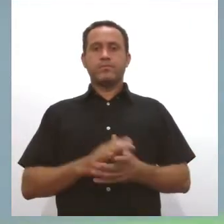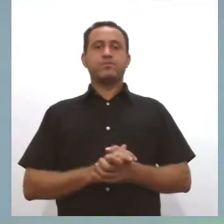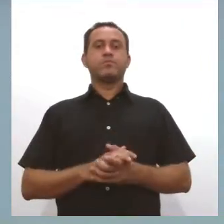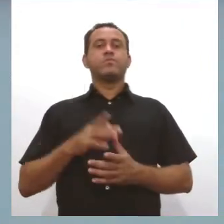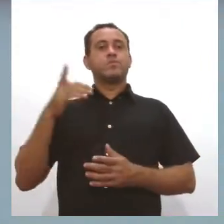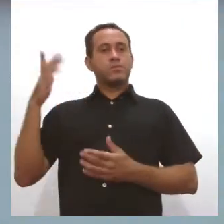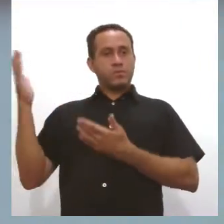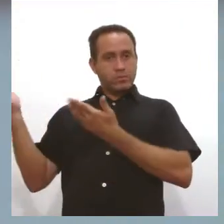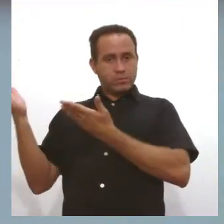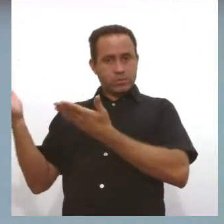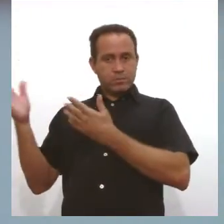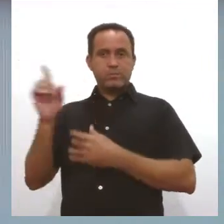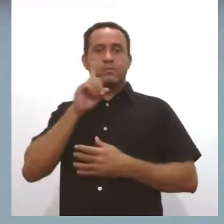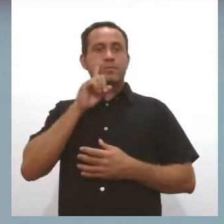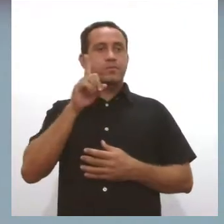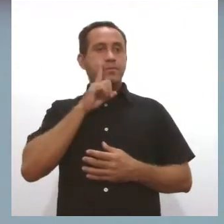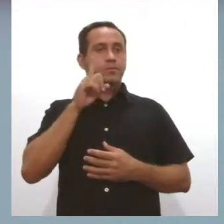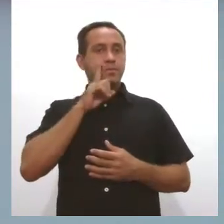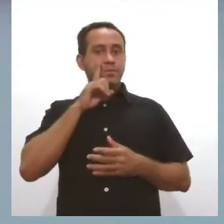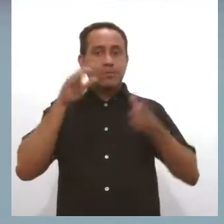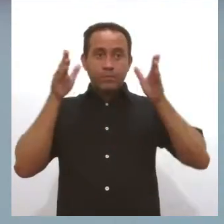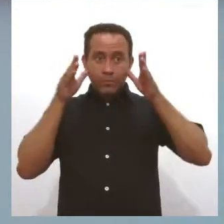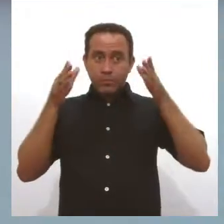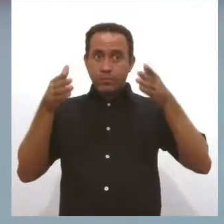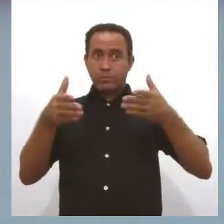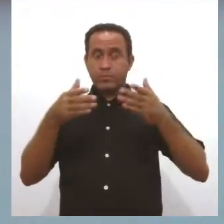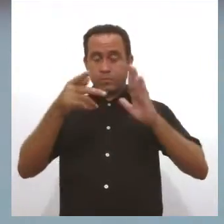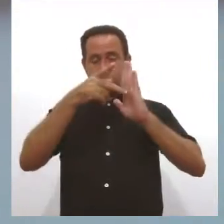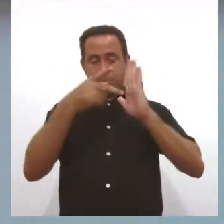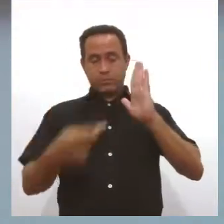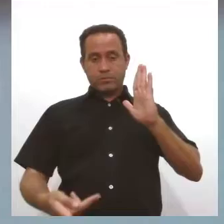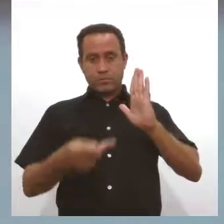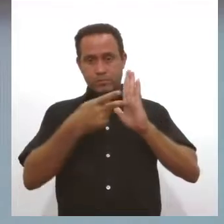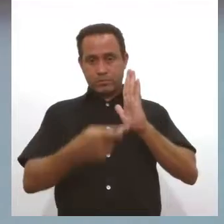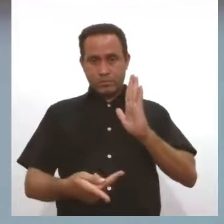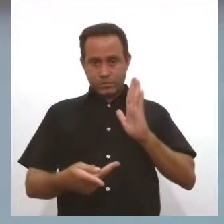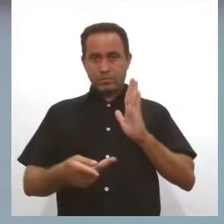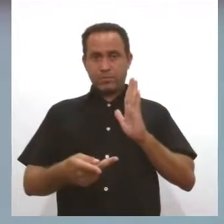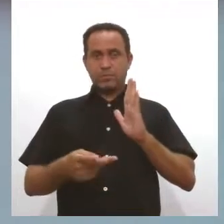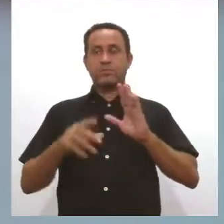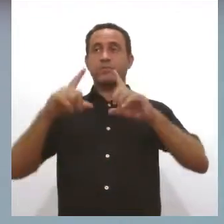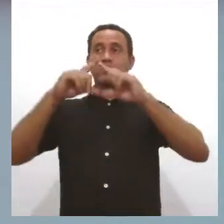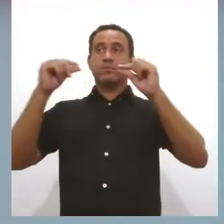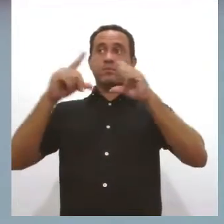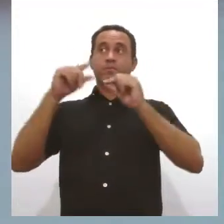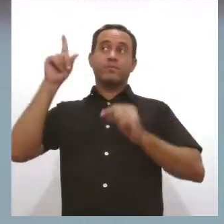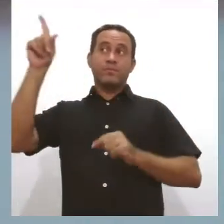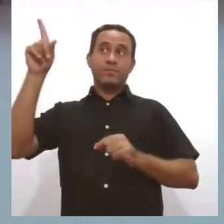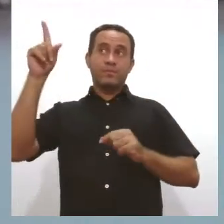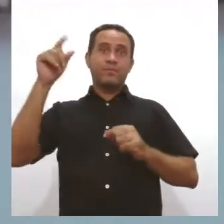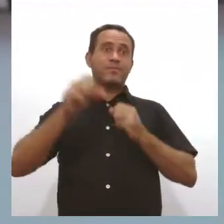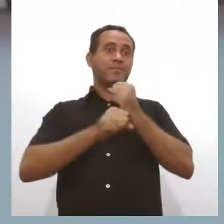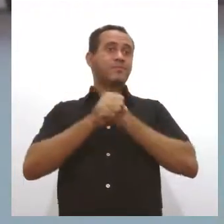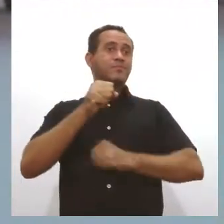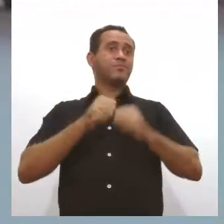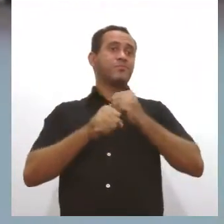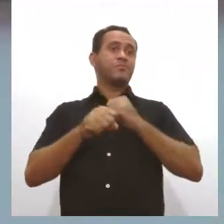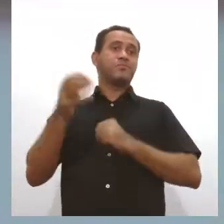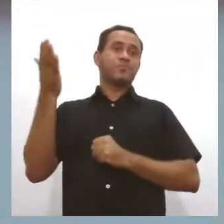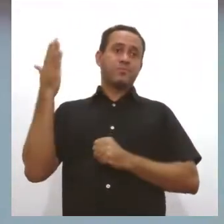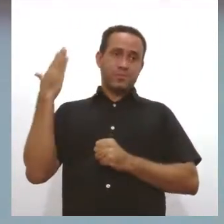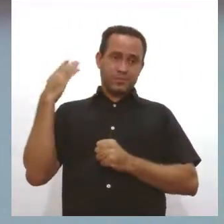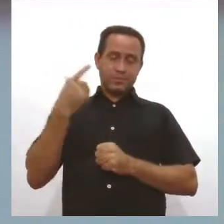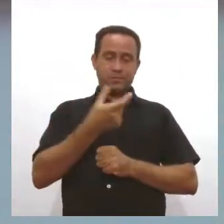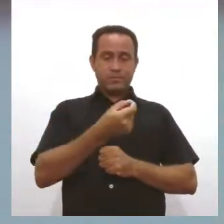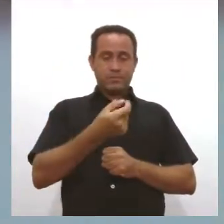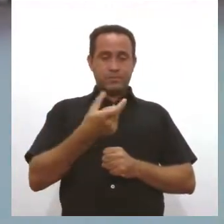Gilmar Carvalho chamou a atenção para o projeto de reforma administrativa que está no Congresso Nacional desde o segundo semestre de 2020. De